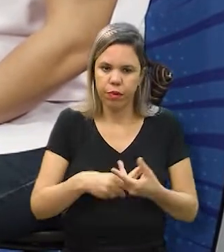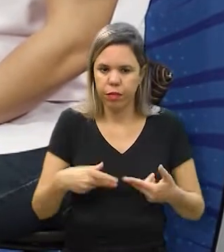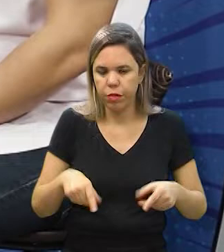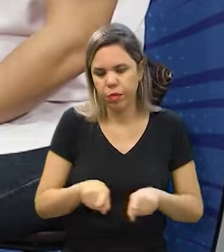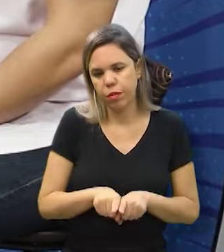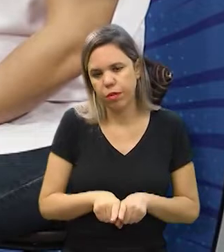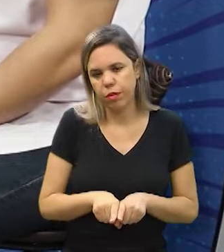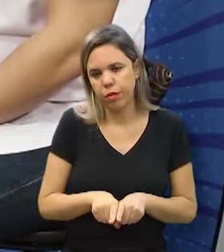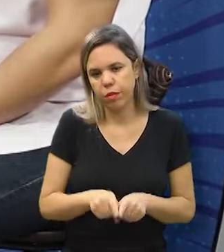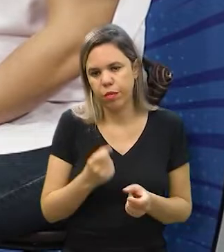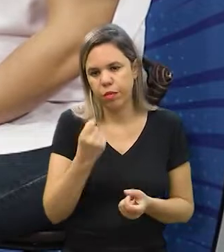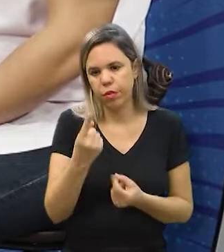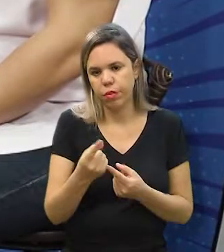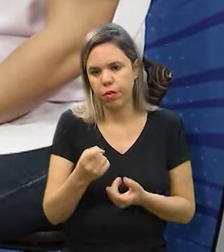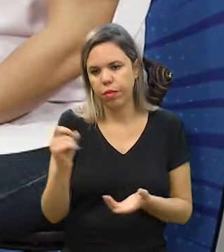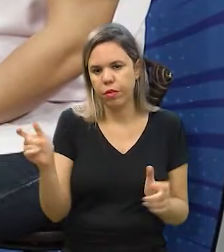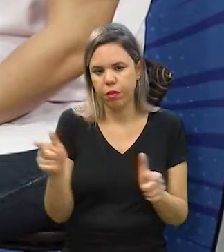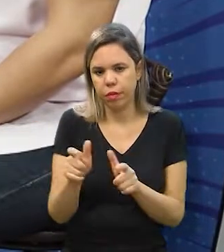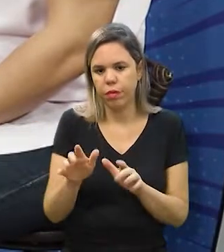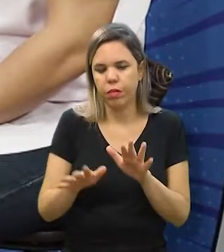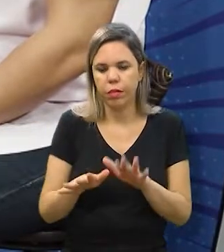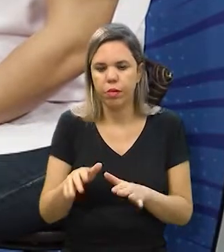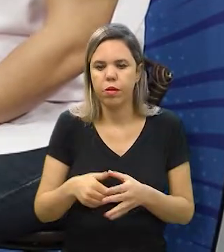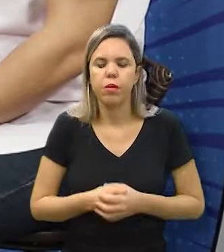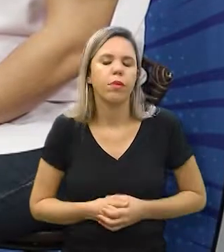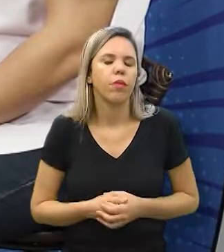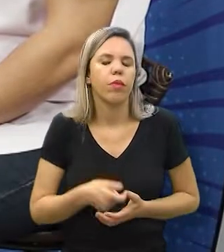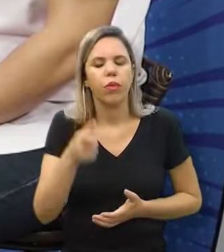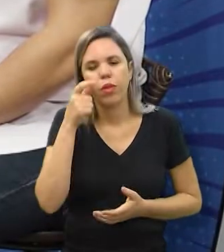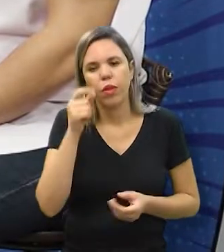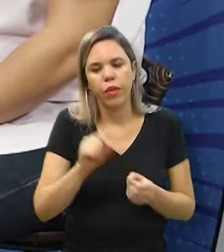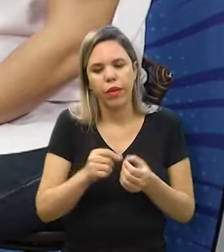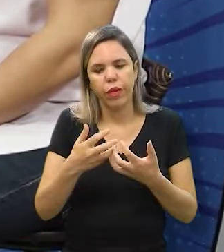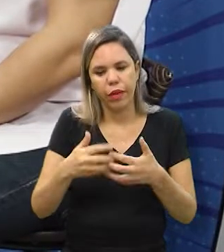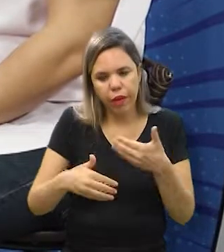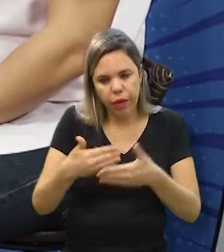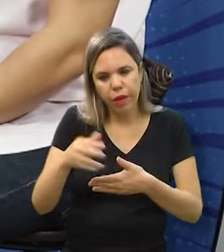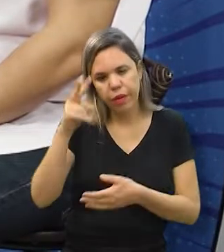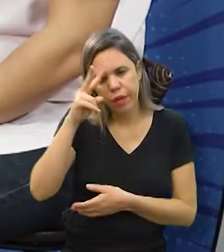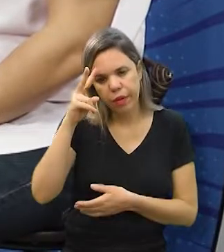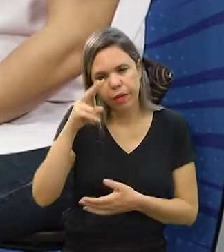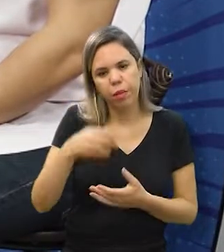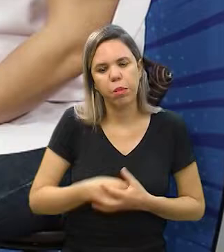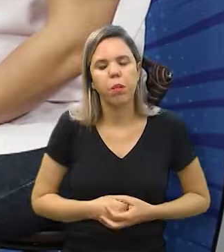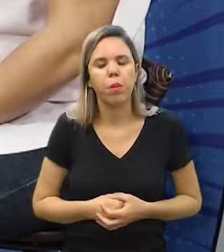vire alguns volumes menos, né? Vamos ver como que vai desenrolar a história.